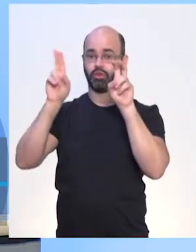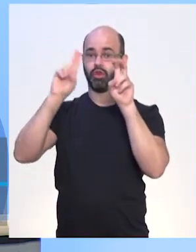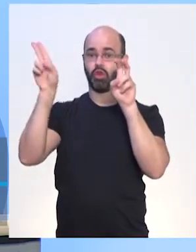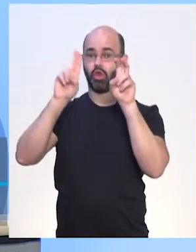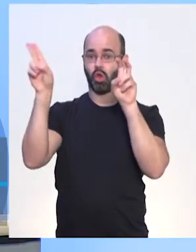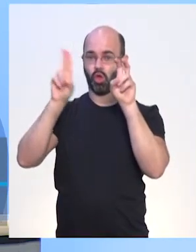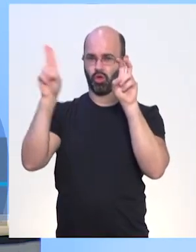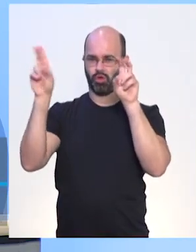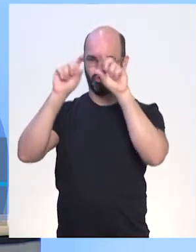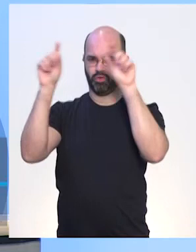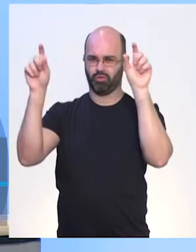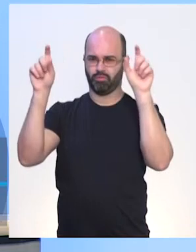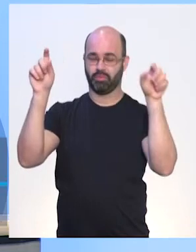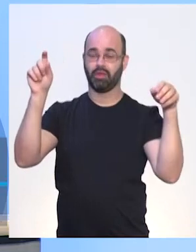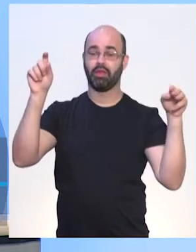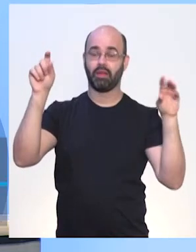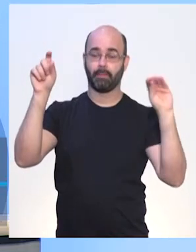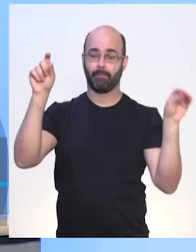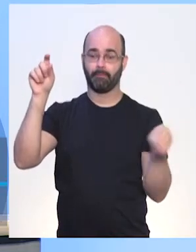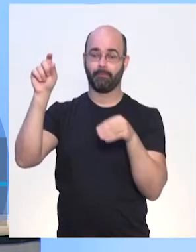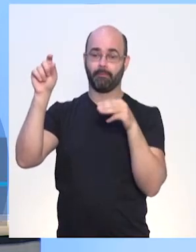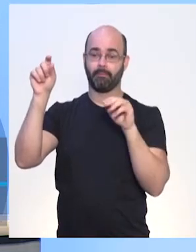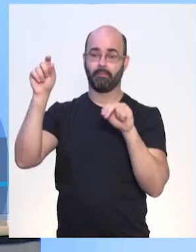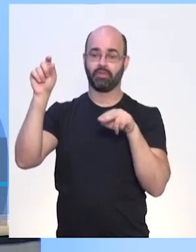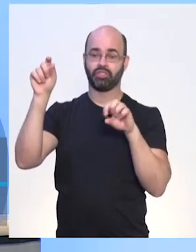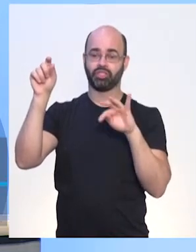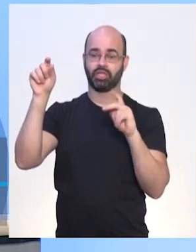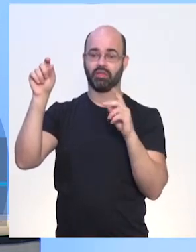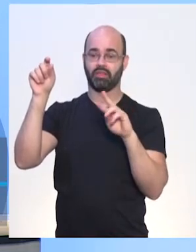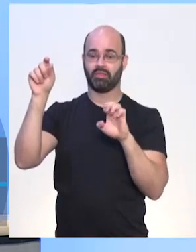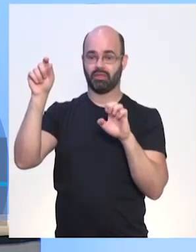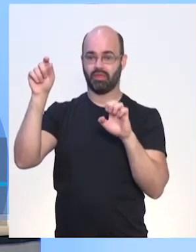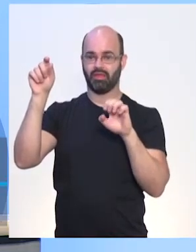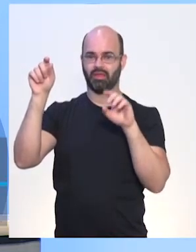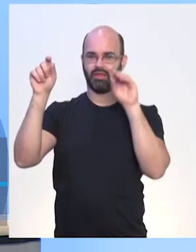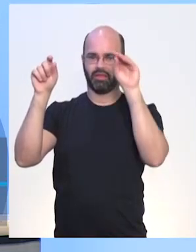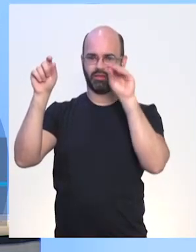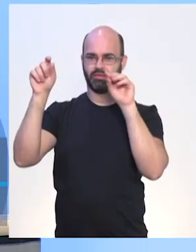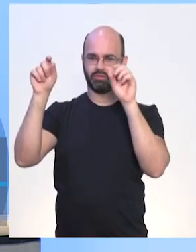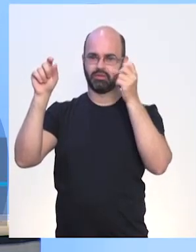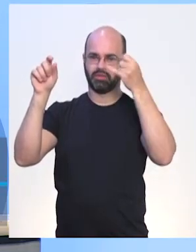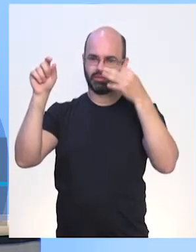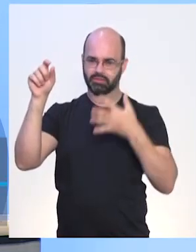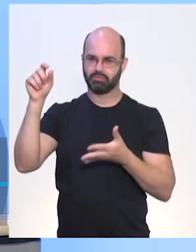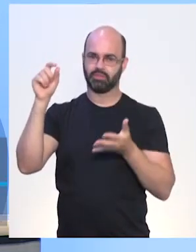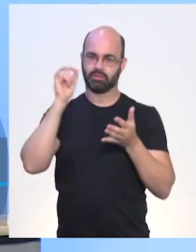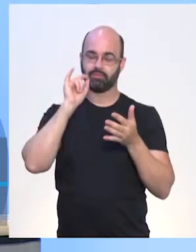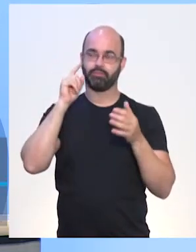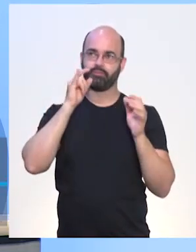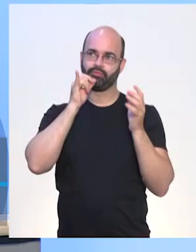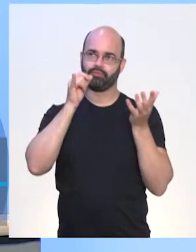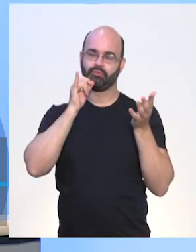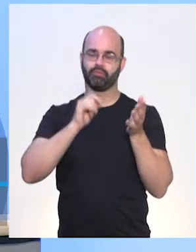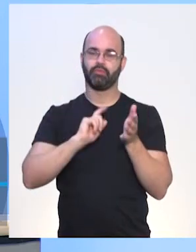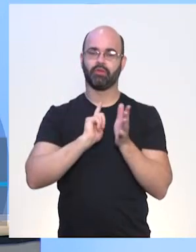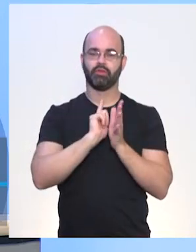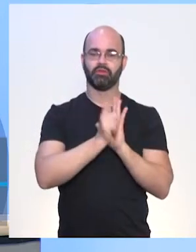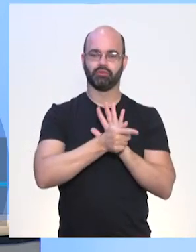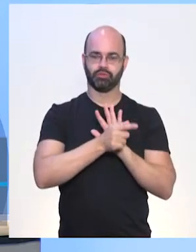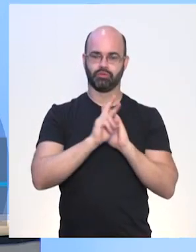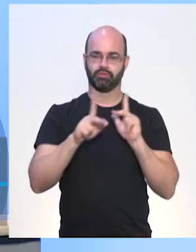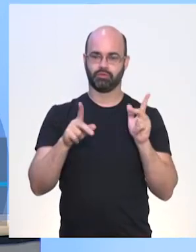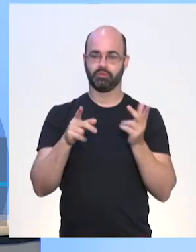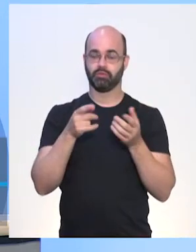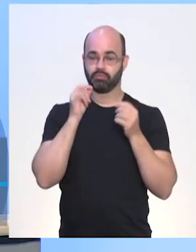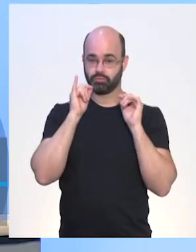daquele texto né a notícia é o gênero a manchete é o título desse gênero aí então e às vezes você